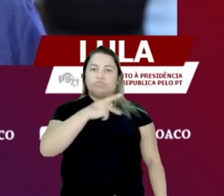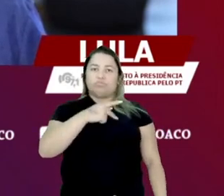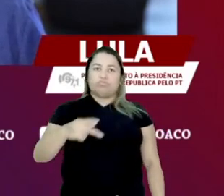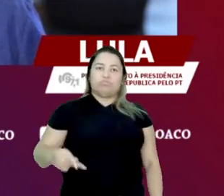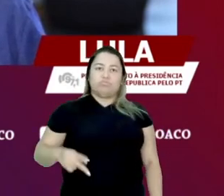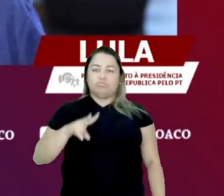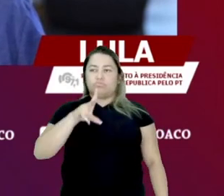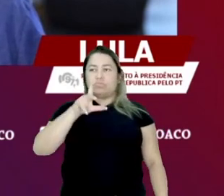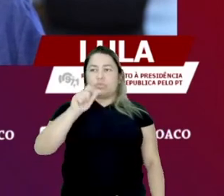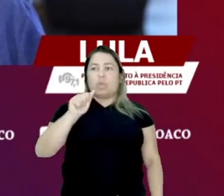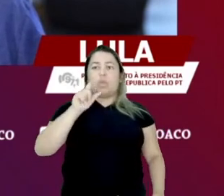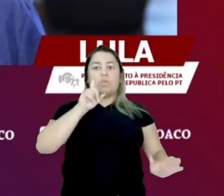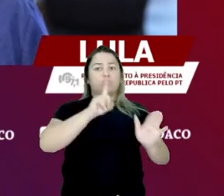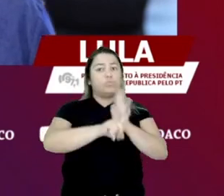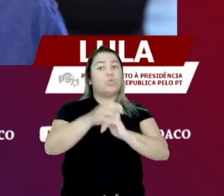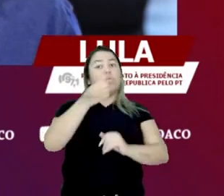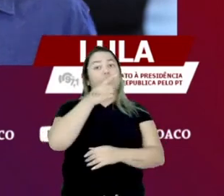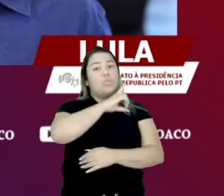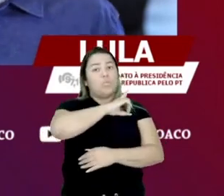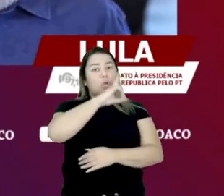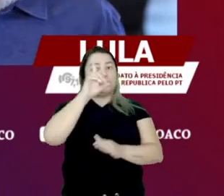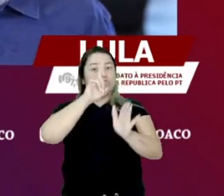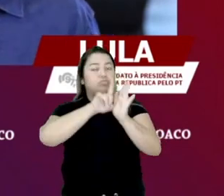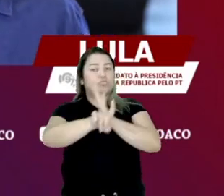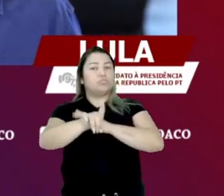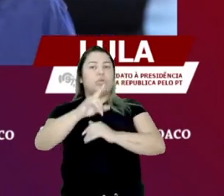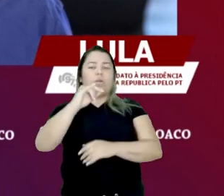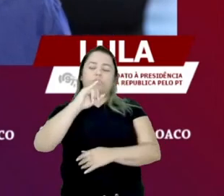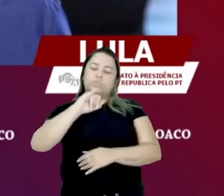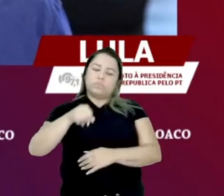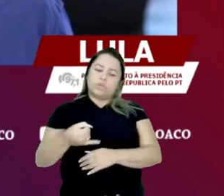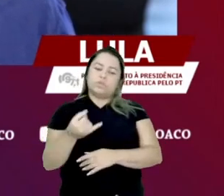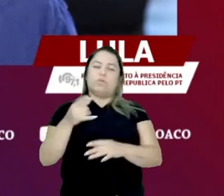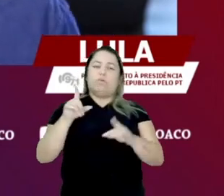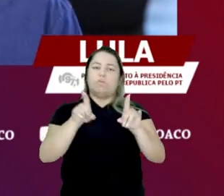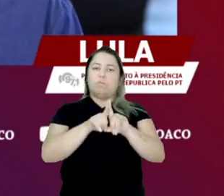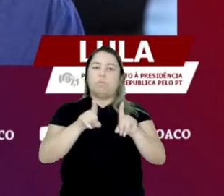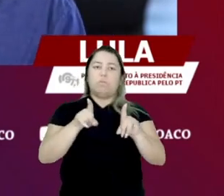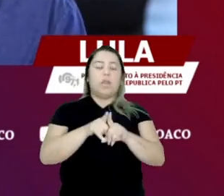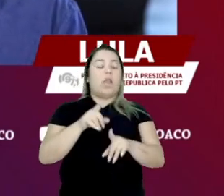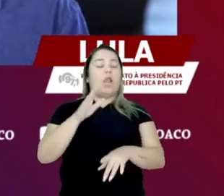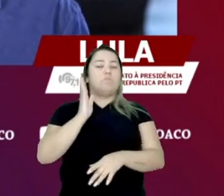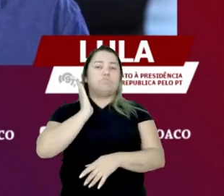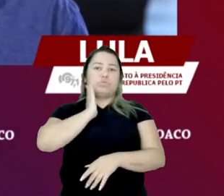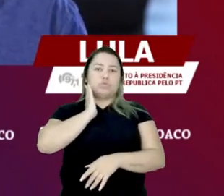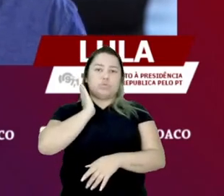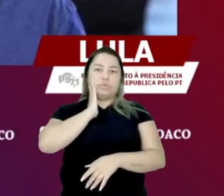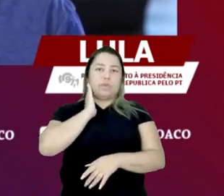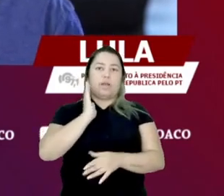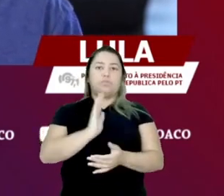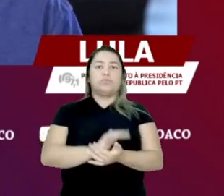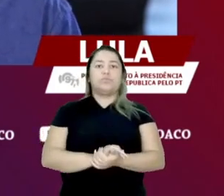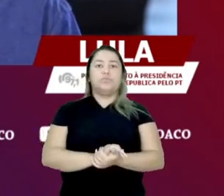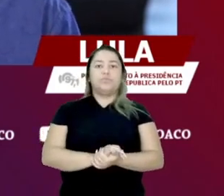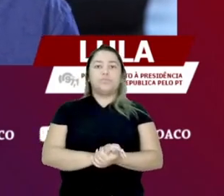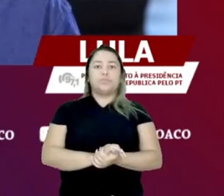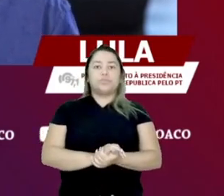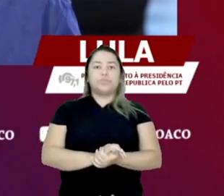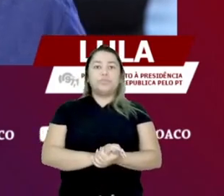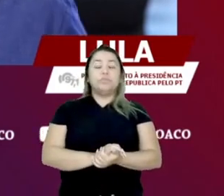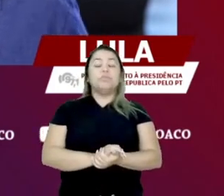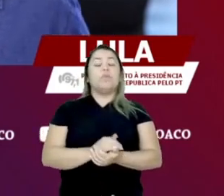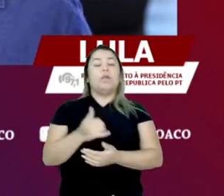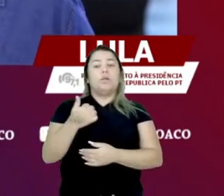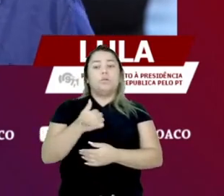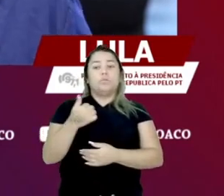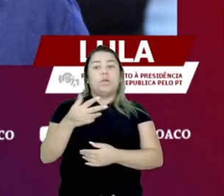Primeiramente, vamos falar, o senhor ainda está de quarentena, né, Lula? O senhor e a Janja testaram positivo. Eu estou, Jefferson, eu testei positivo,